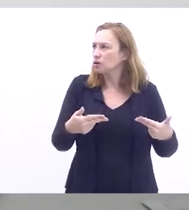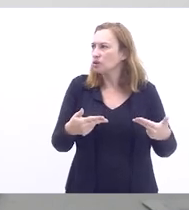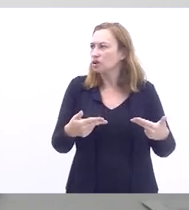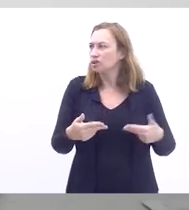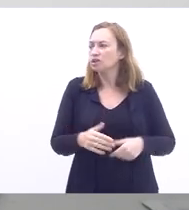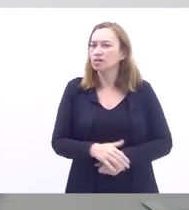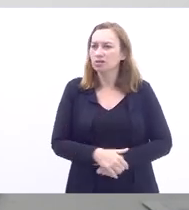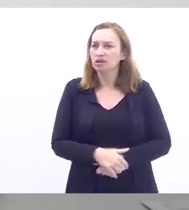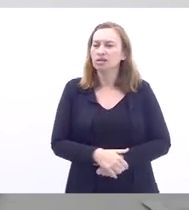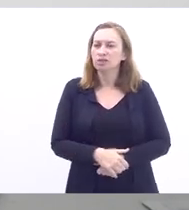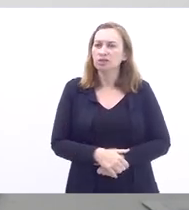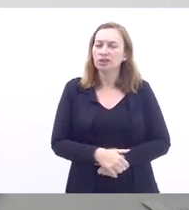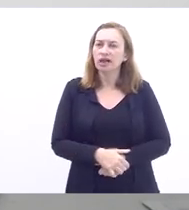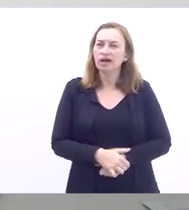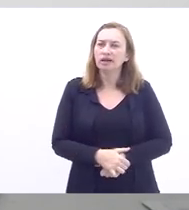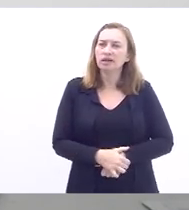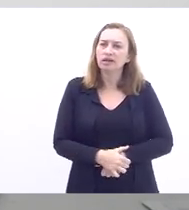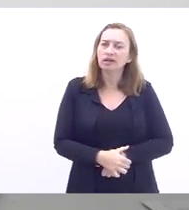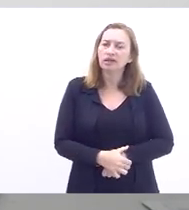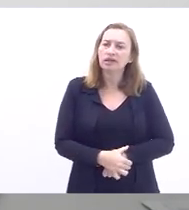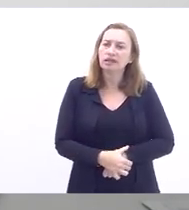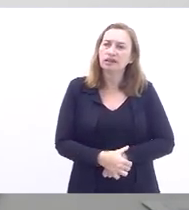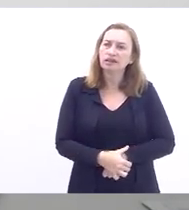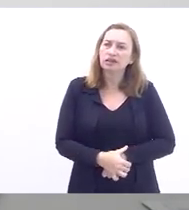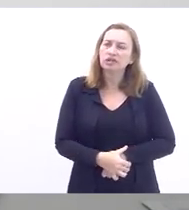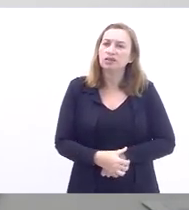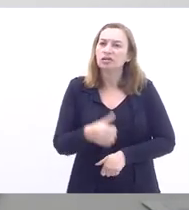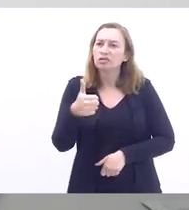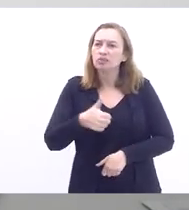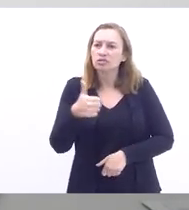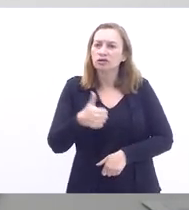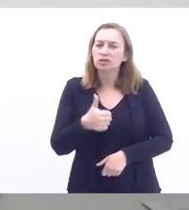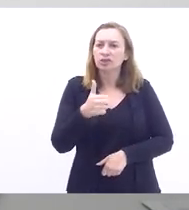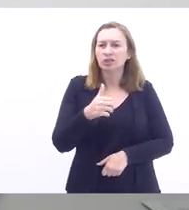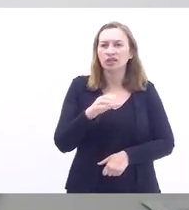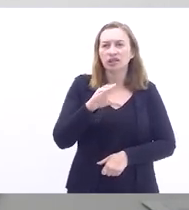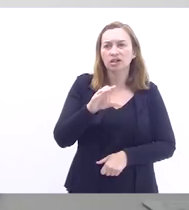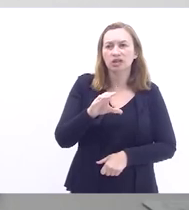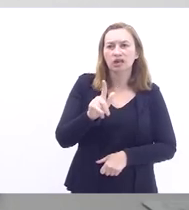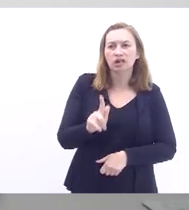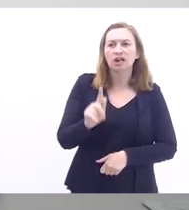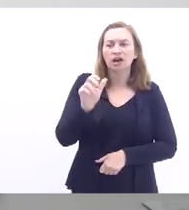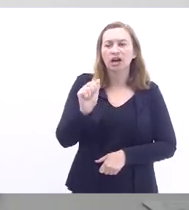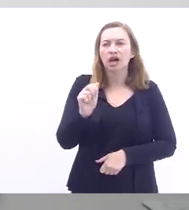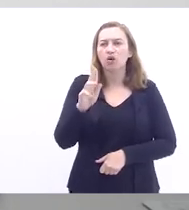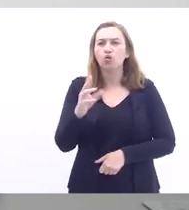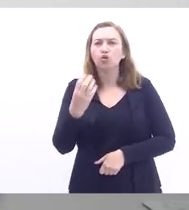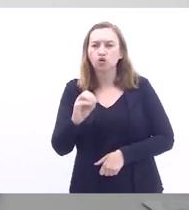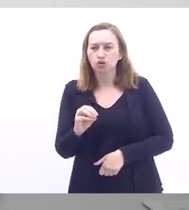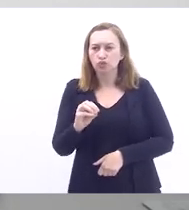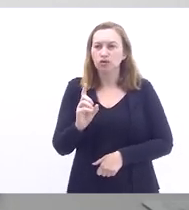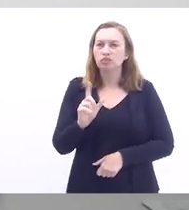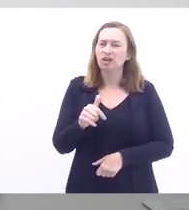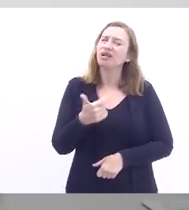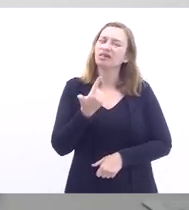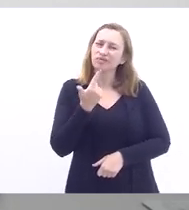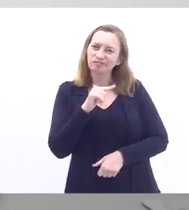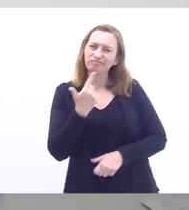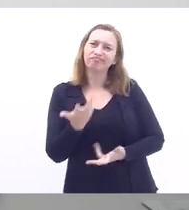sobre esse documento mandei já a foto do Flávio primeiro gaúcho é uma aberração não é porque